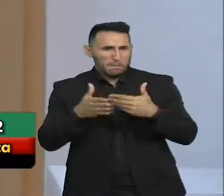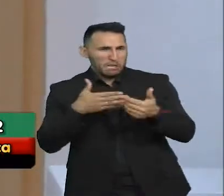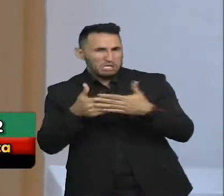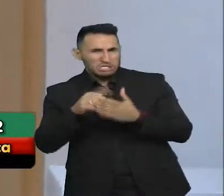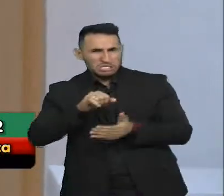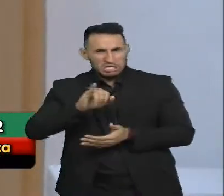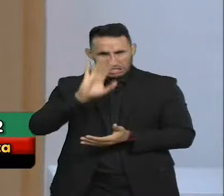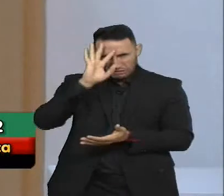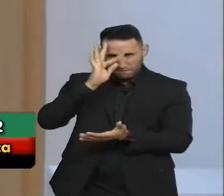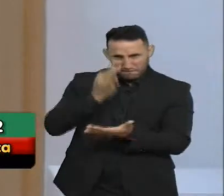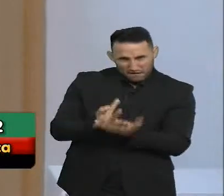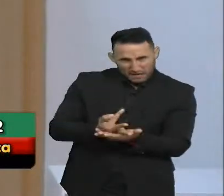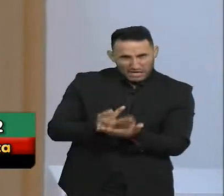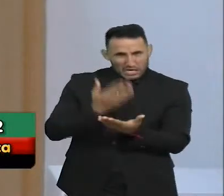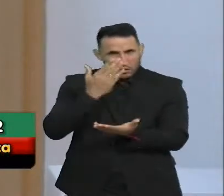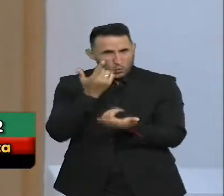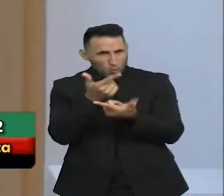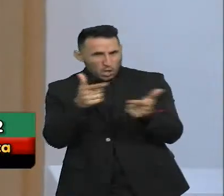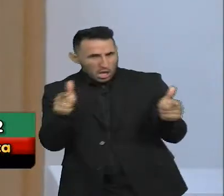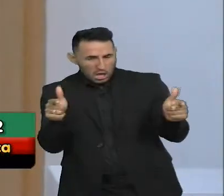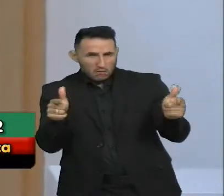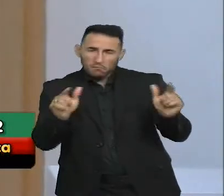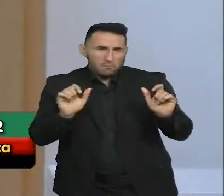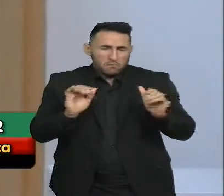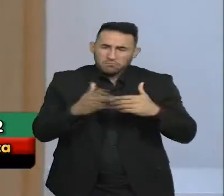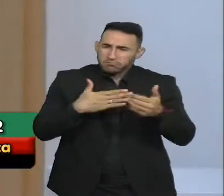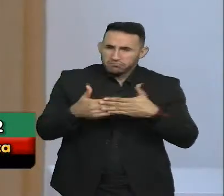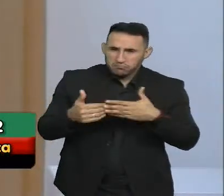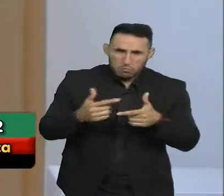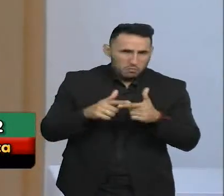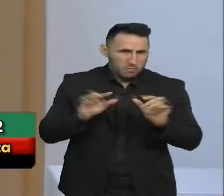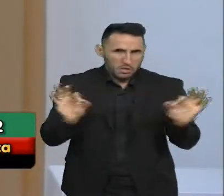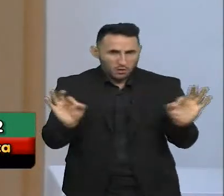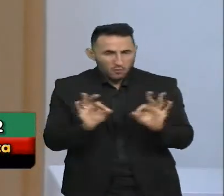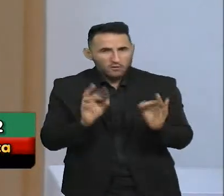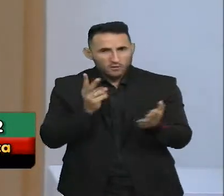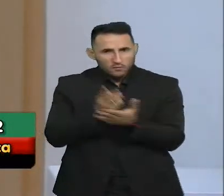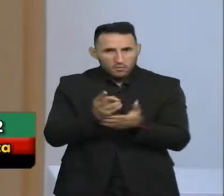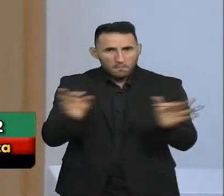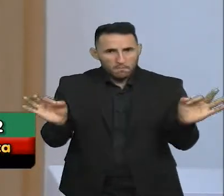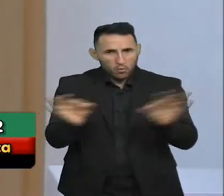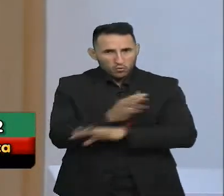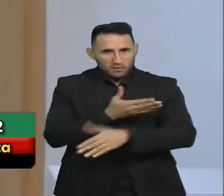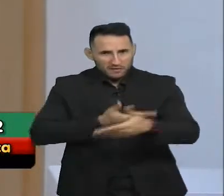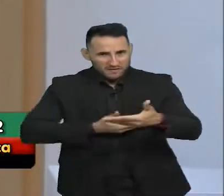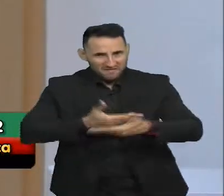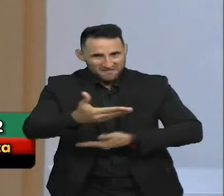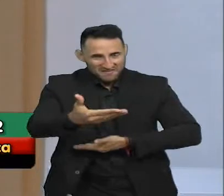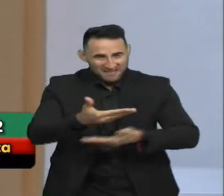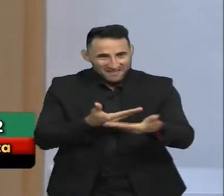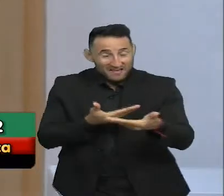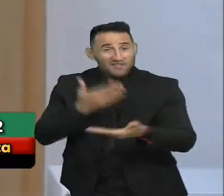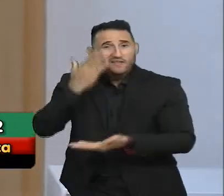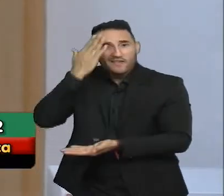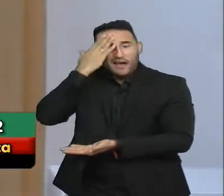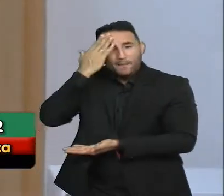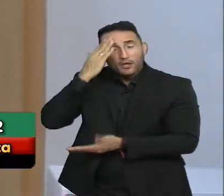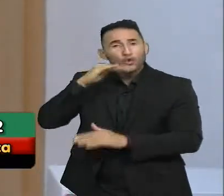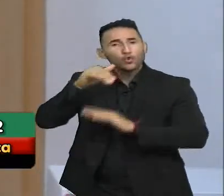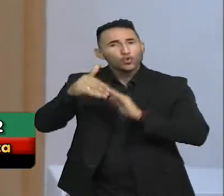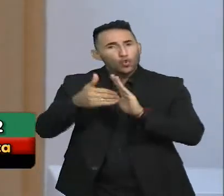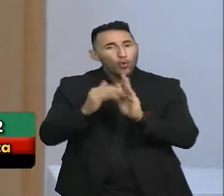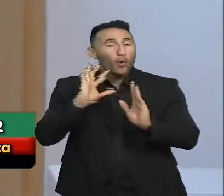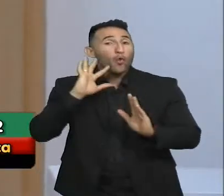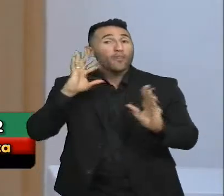você é ateu também, tanto faz, né? O nosso trabalho é sempre o mesmo, sempre pronto para servir. E a gente sabe, né, que não cai uma folha da árvore, sem Deus